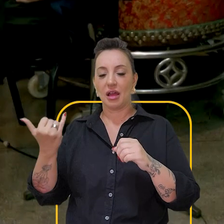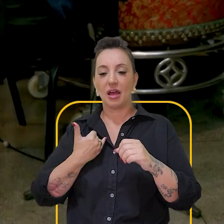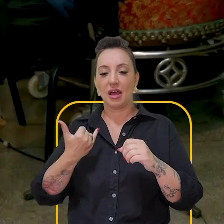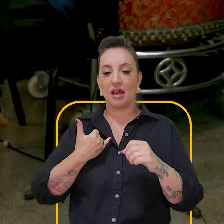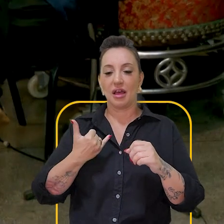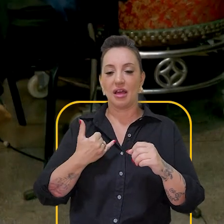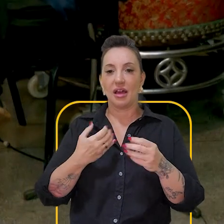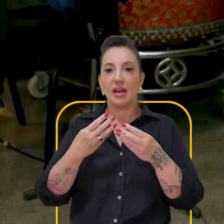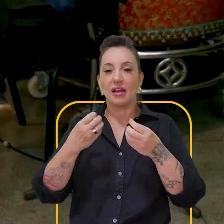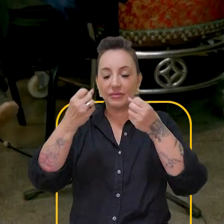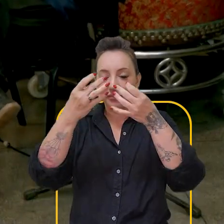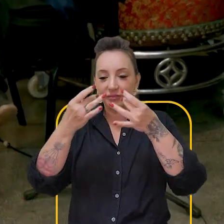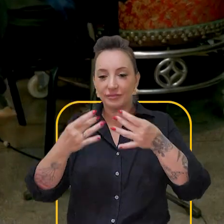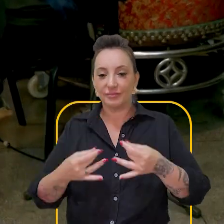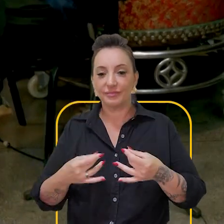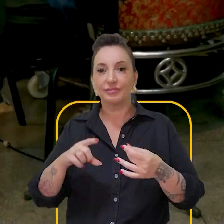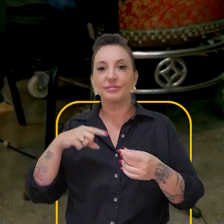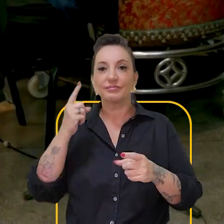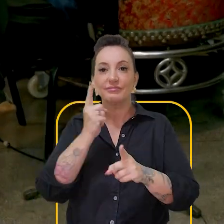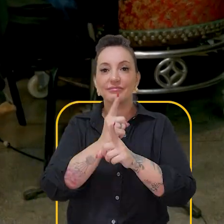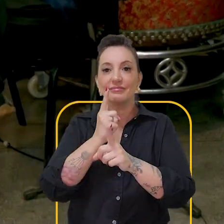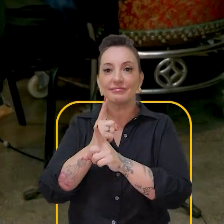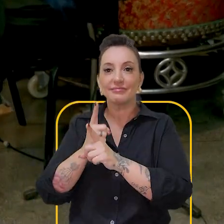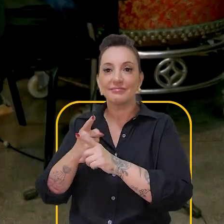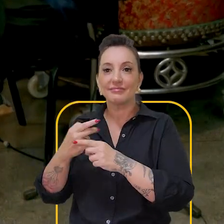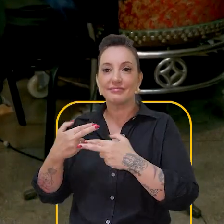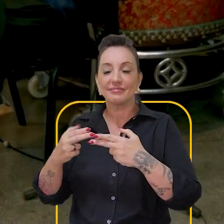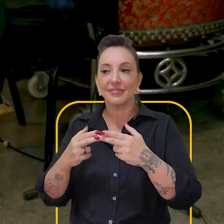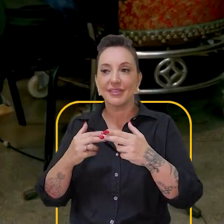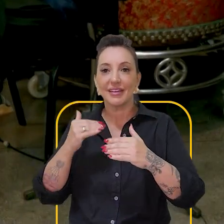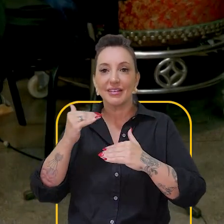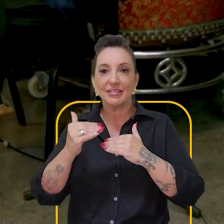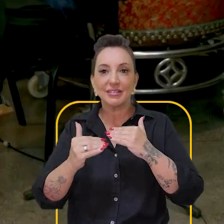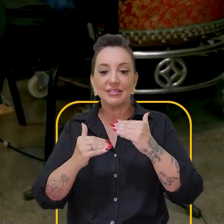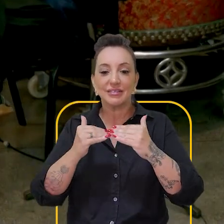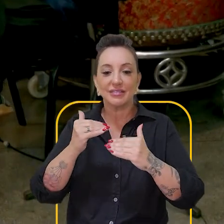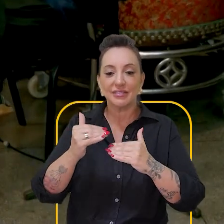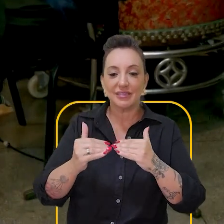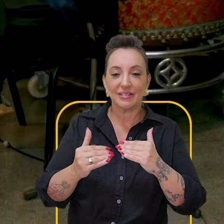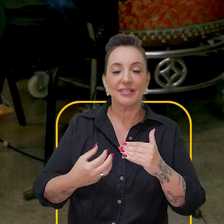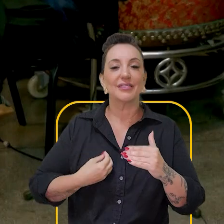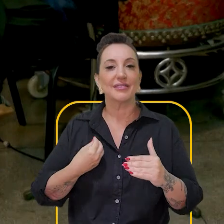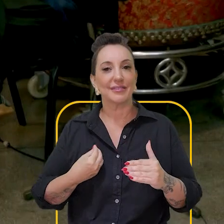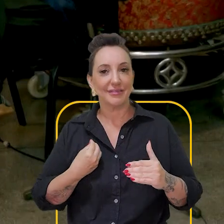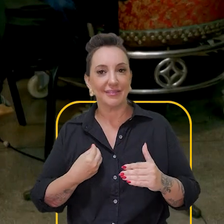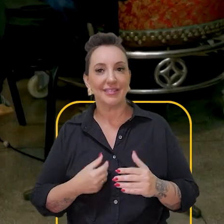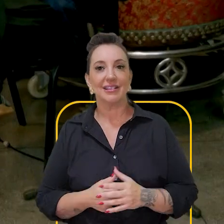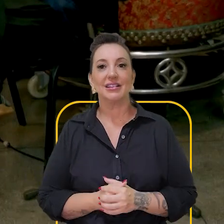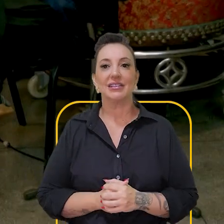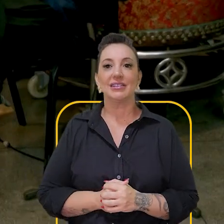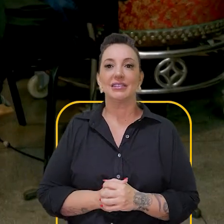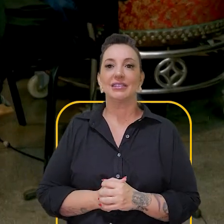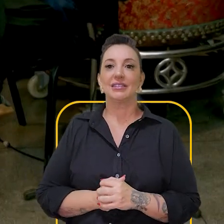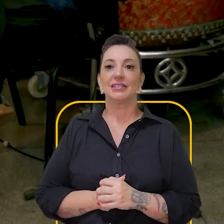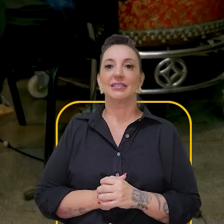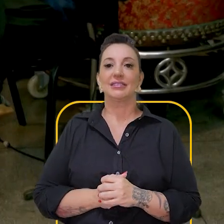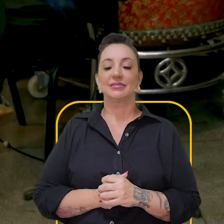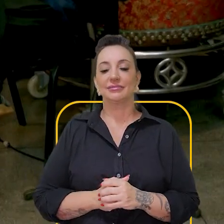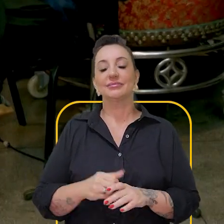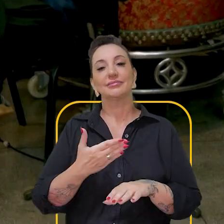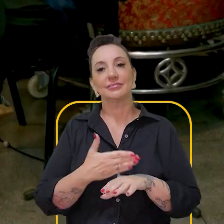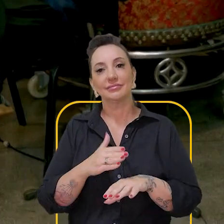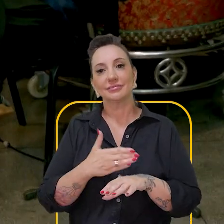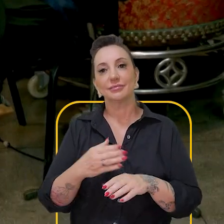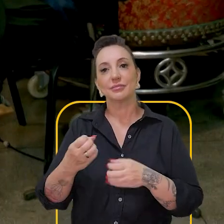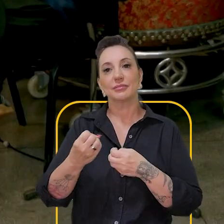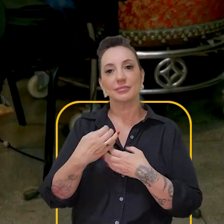tal né E aí treinei com ele ele me ensinou bons rudimentos me deu uma boa base e era assim